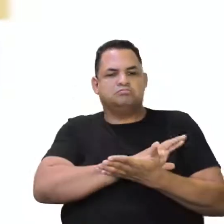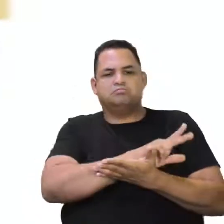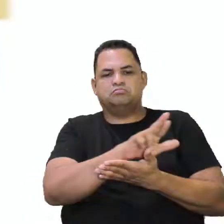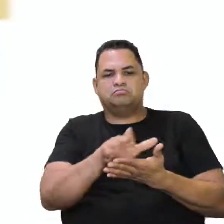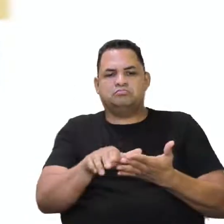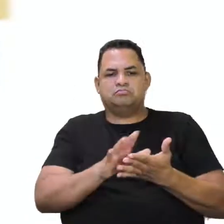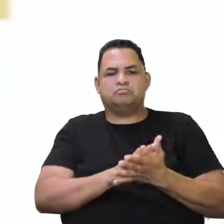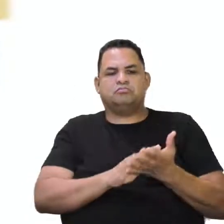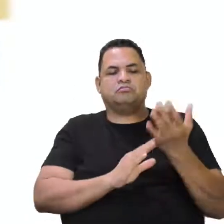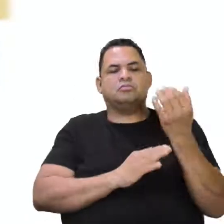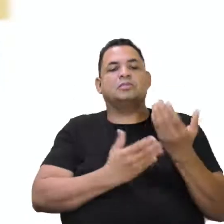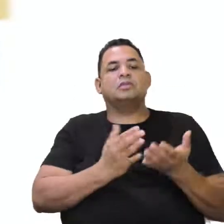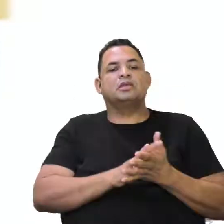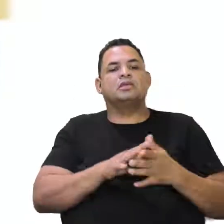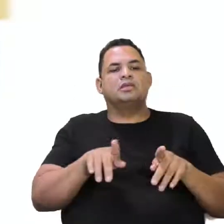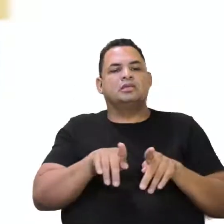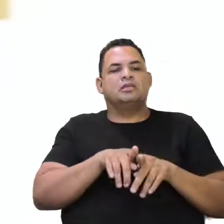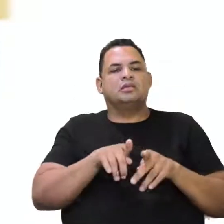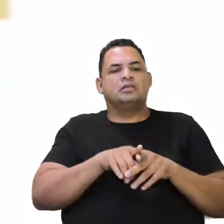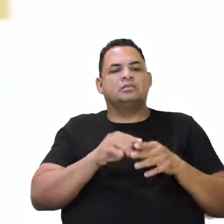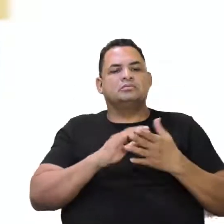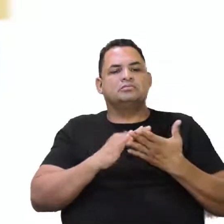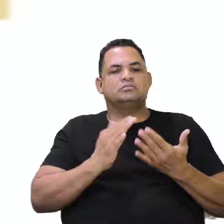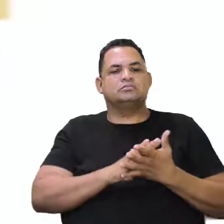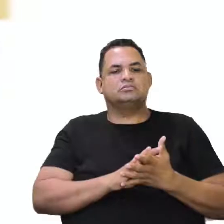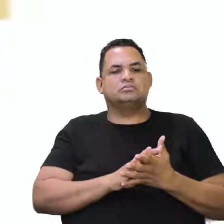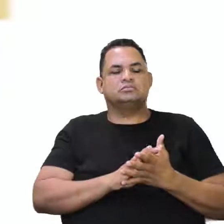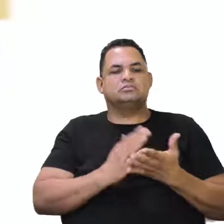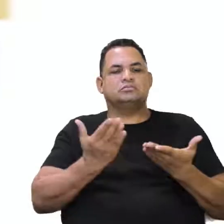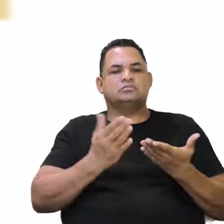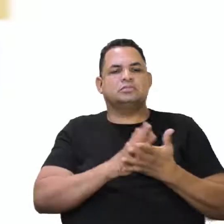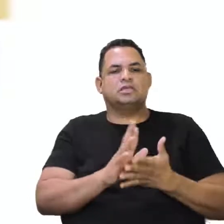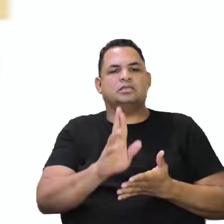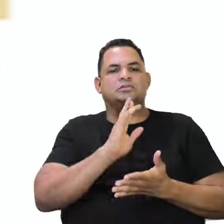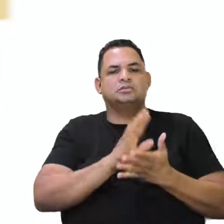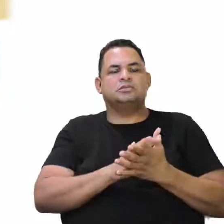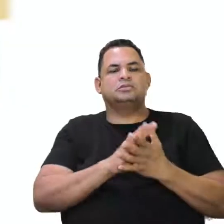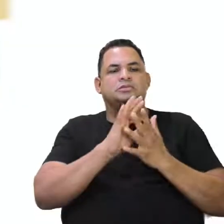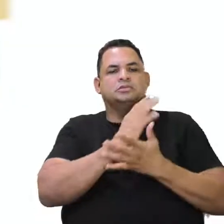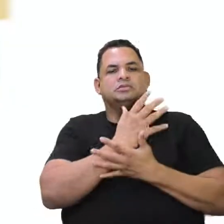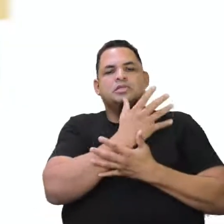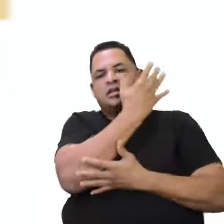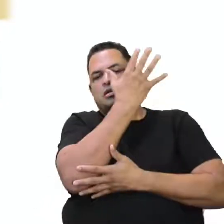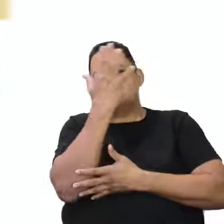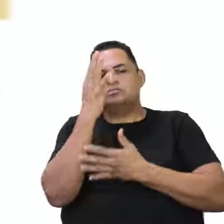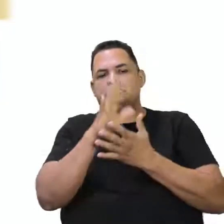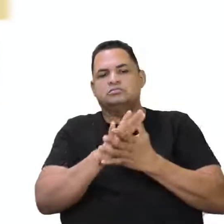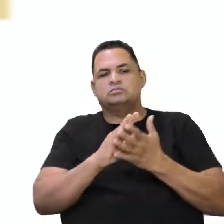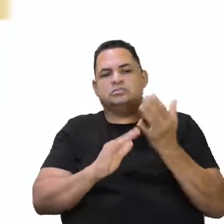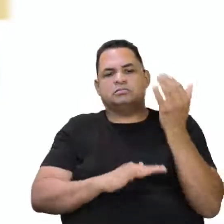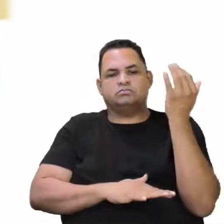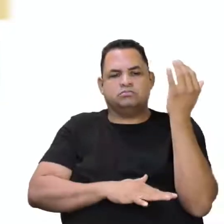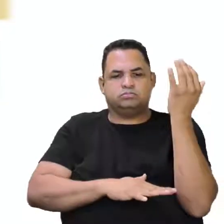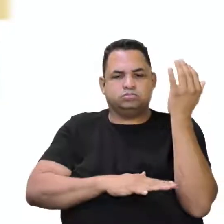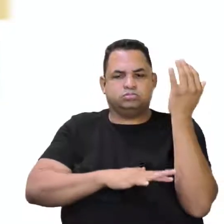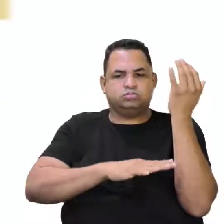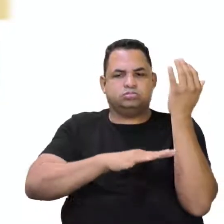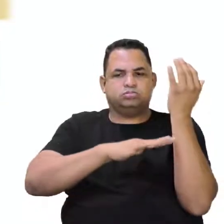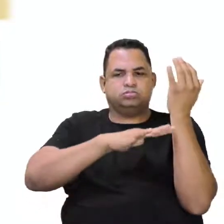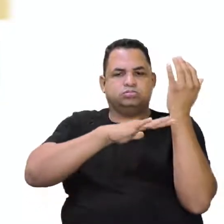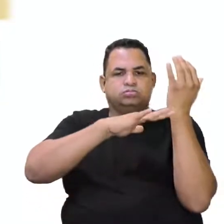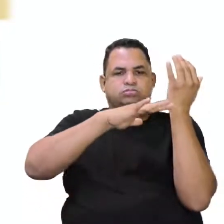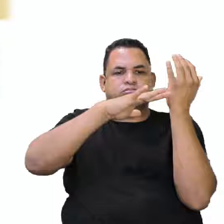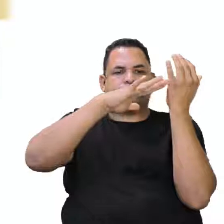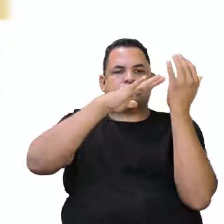poluição e também, né, essa resposta da natureza que vai provocar essas alagações,